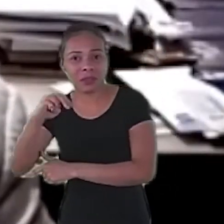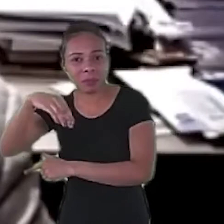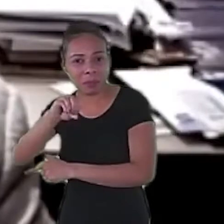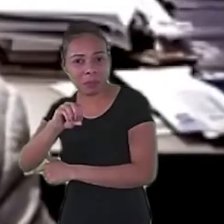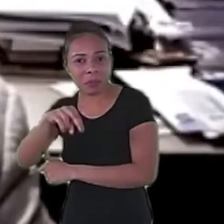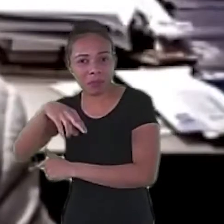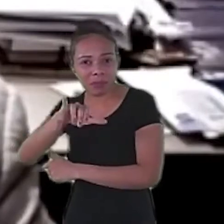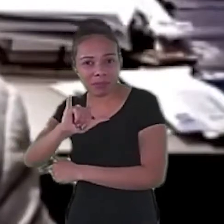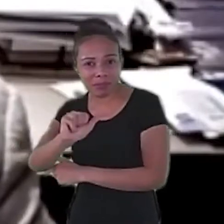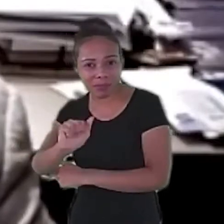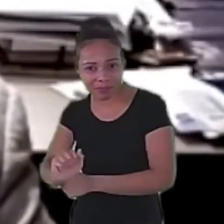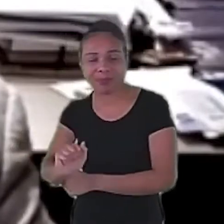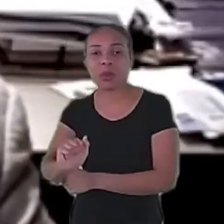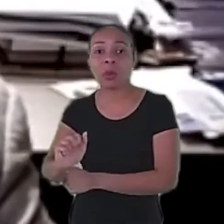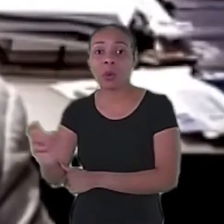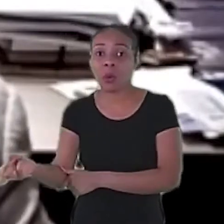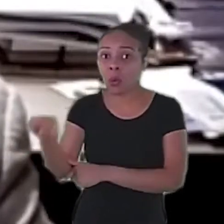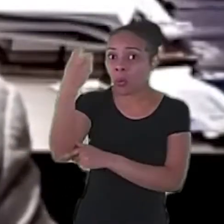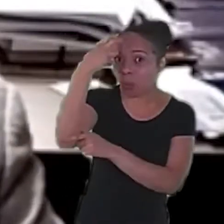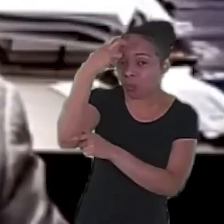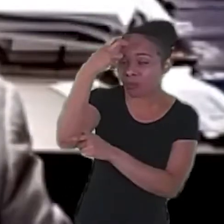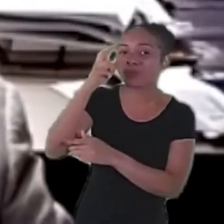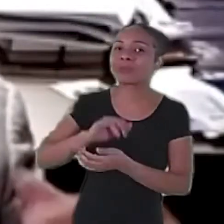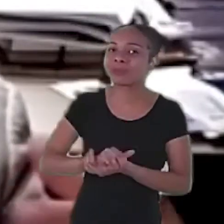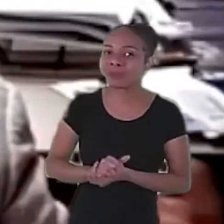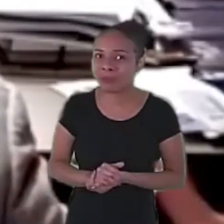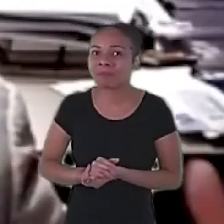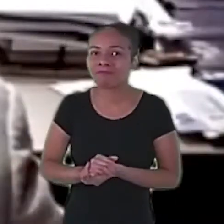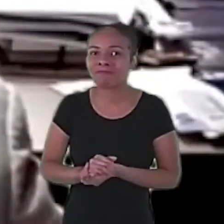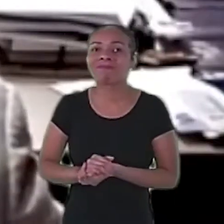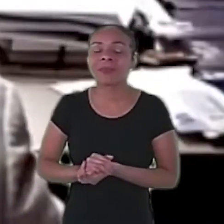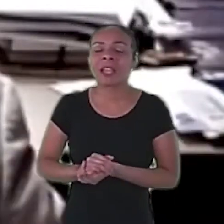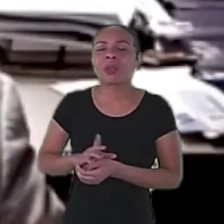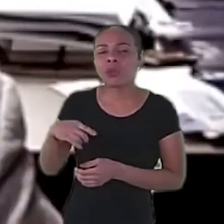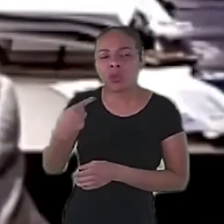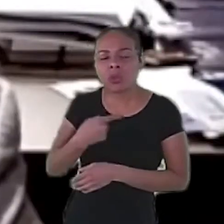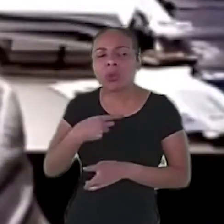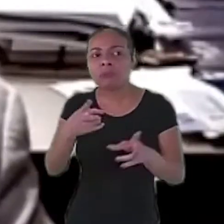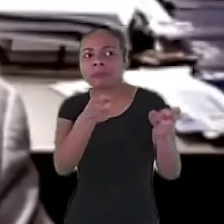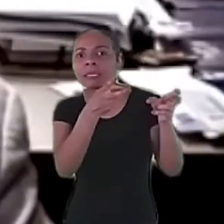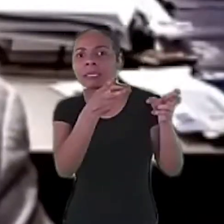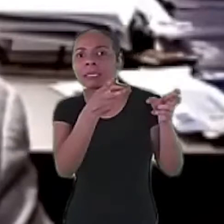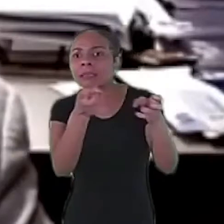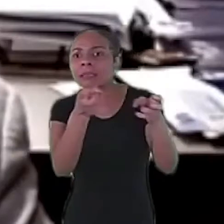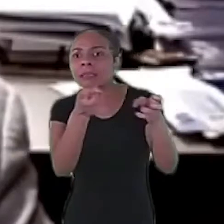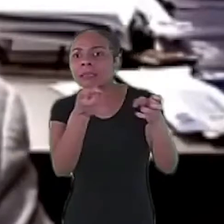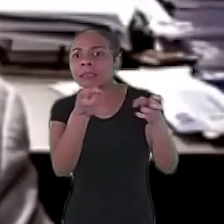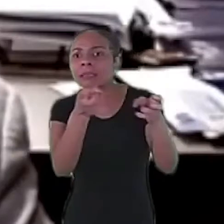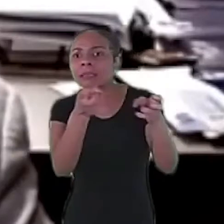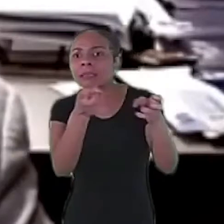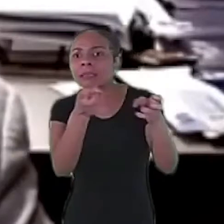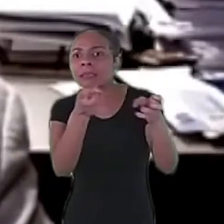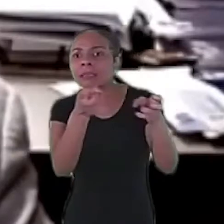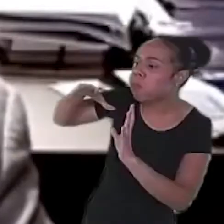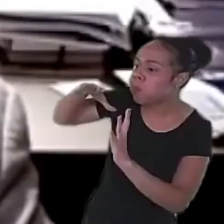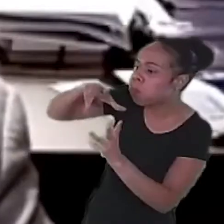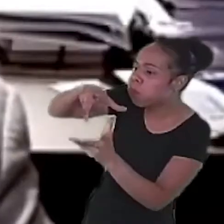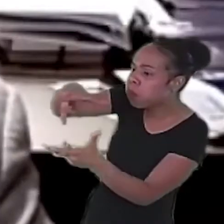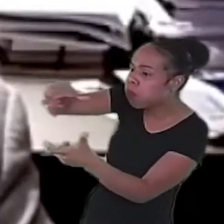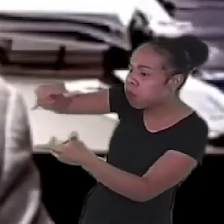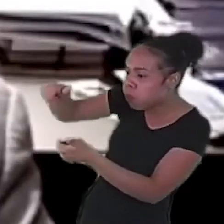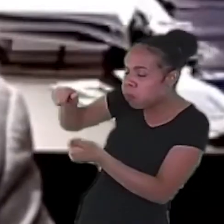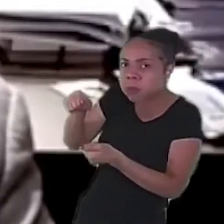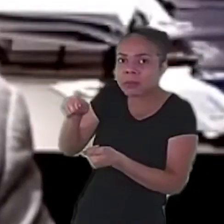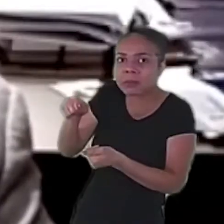chamada Guerra Fria entre Estados Unidos e Rússia, em que o restante do mundo estava polarizado, com um ou